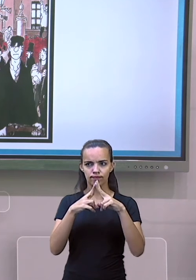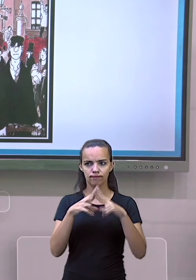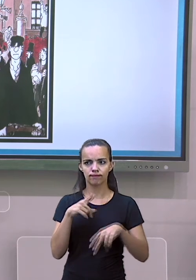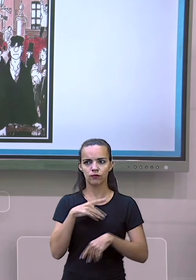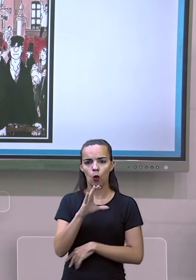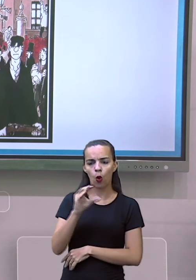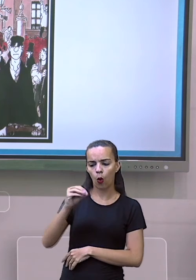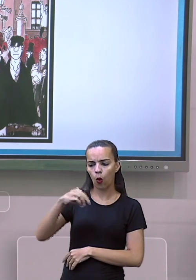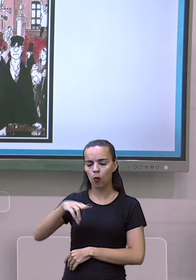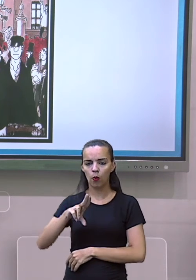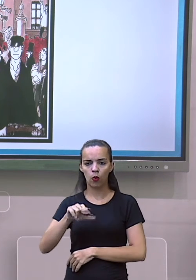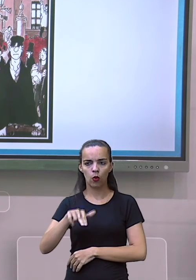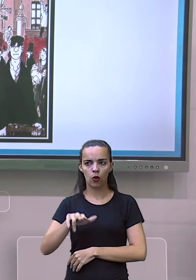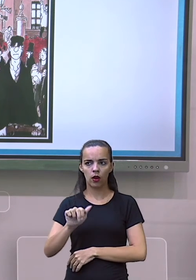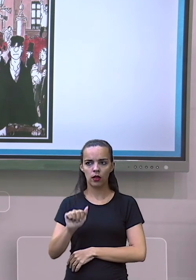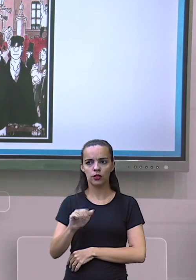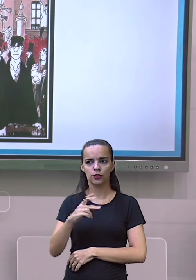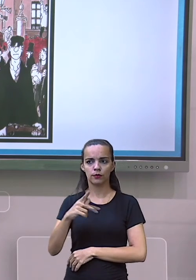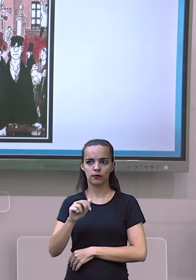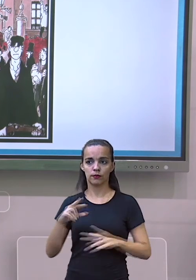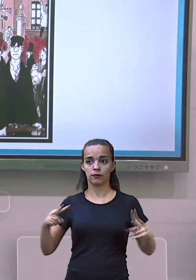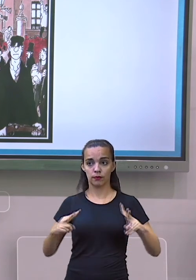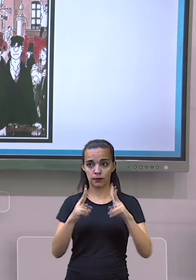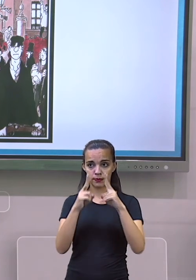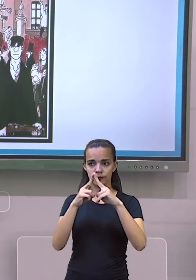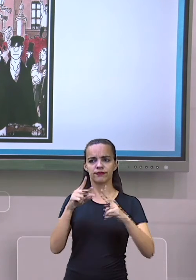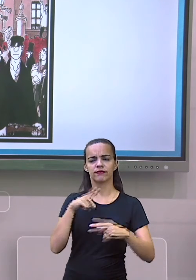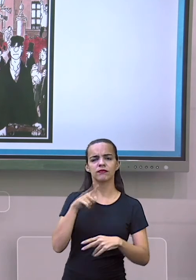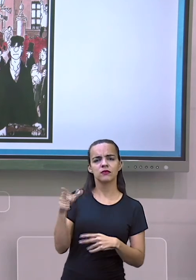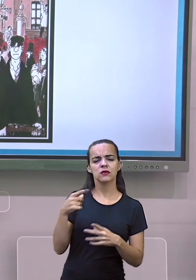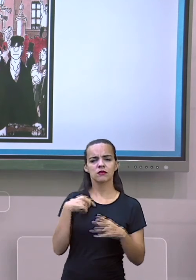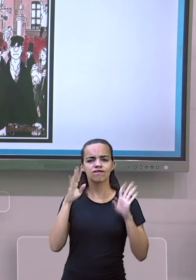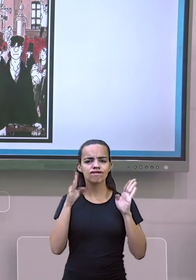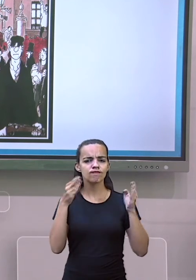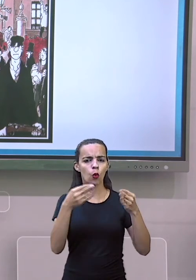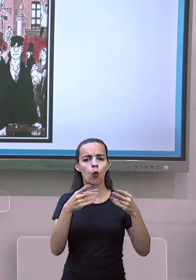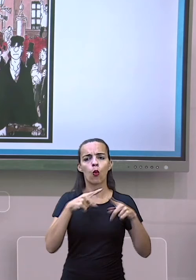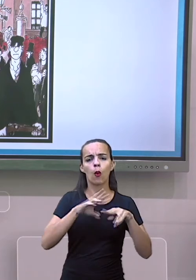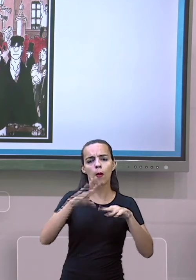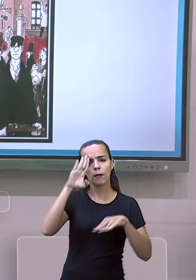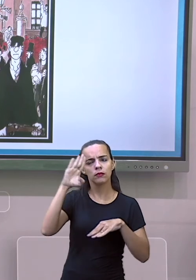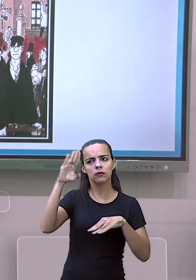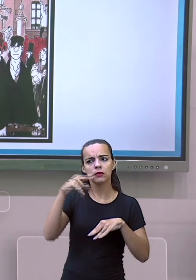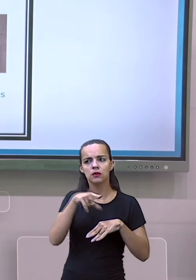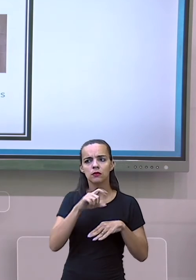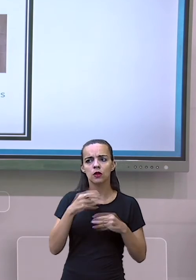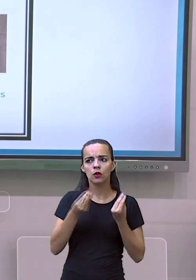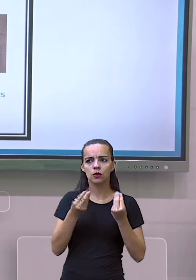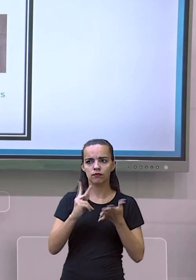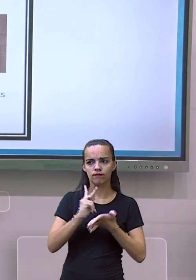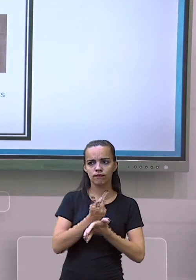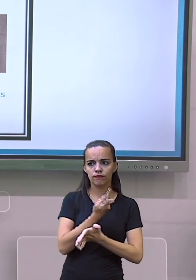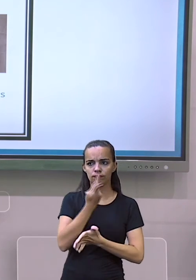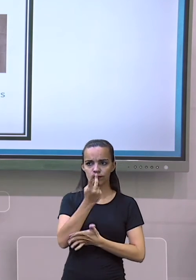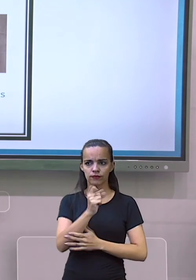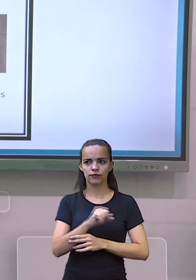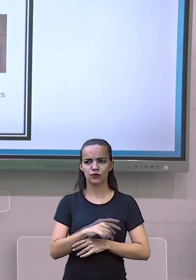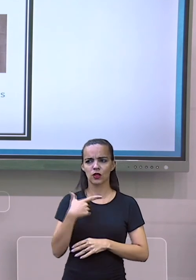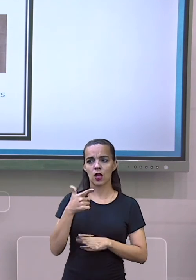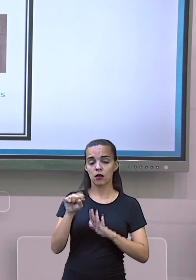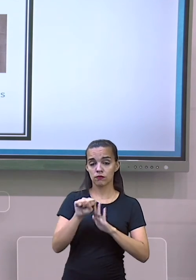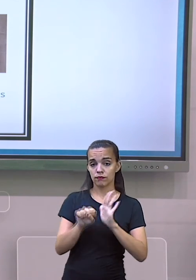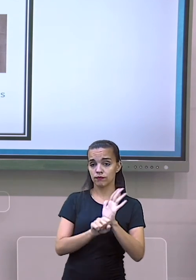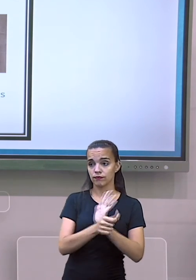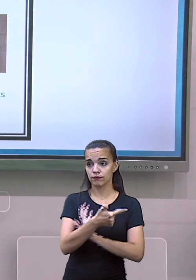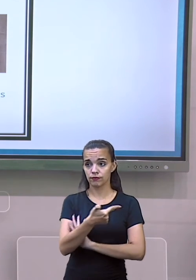Comuna de Paris. A adoção do ideário socialista por um país inteiro ocorreu pela primeira vez no século